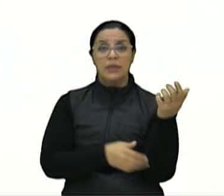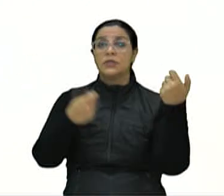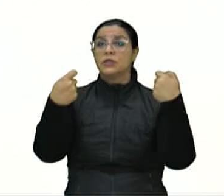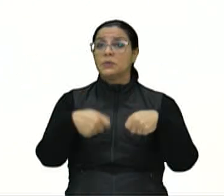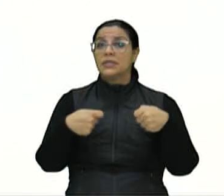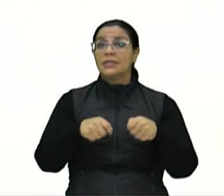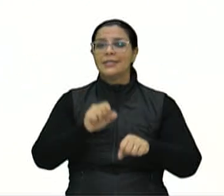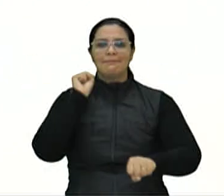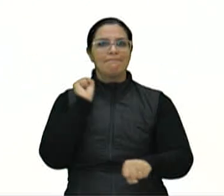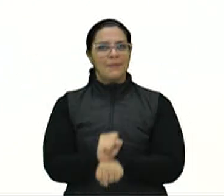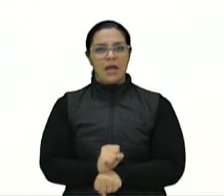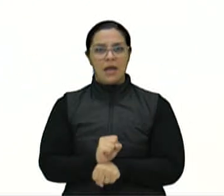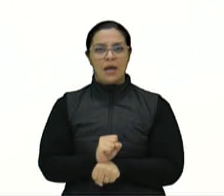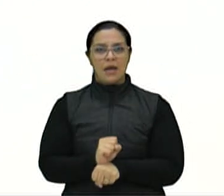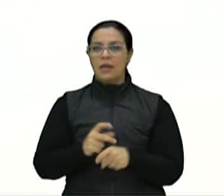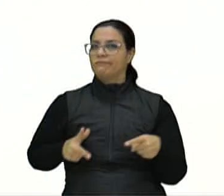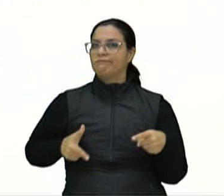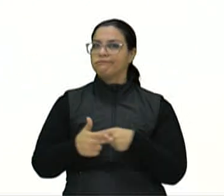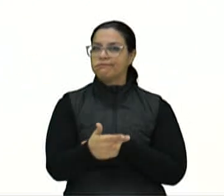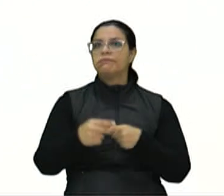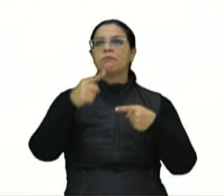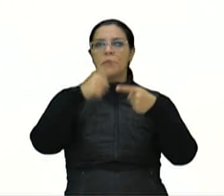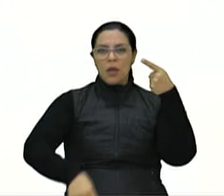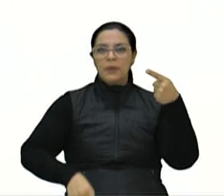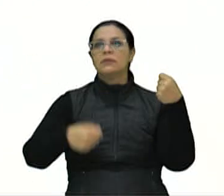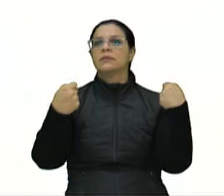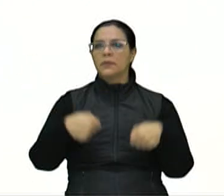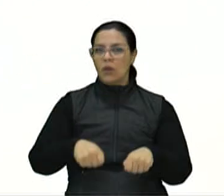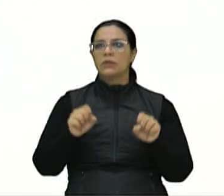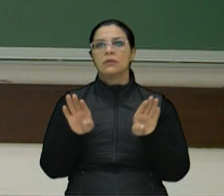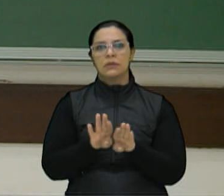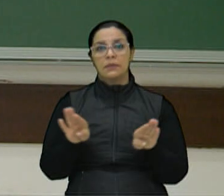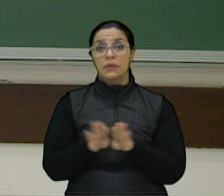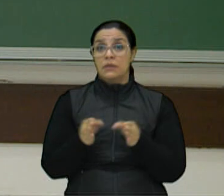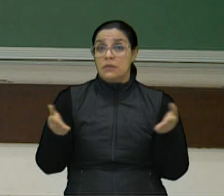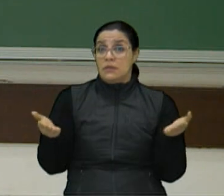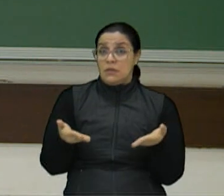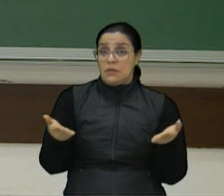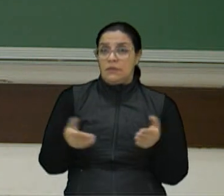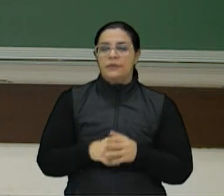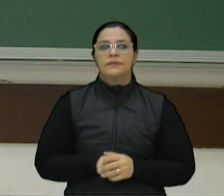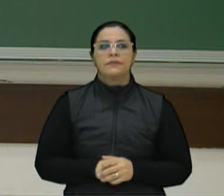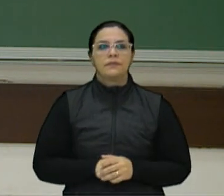ser restringidas ou até mesmo proibidas, antes que seja